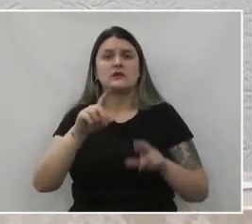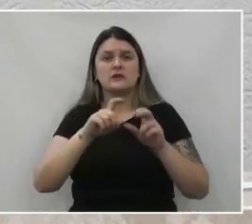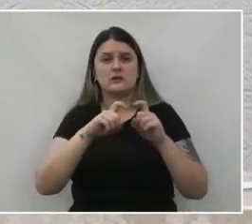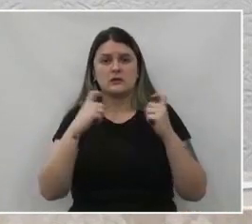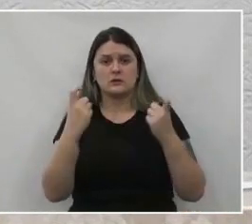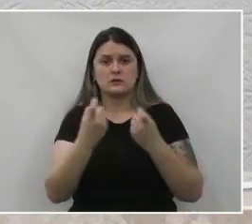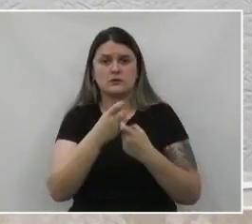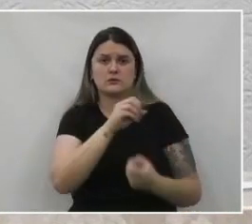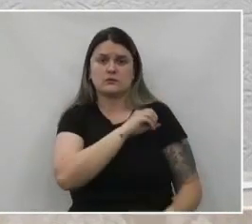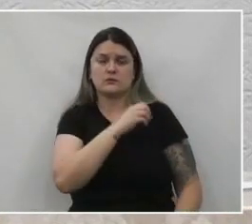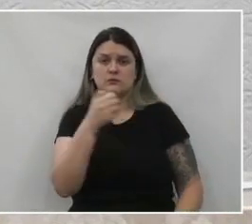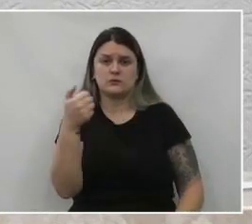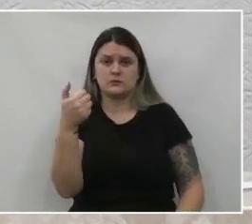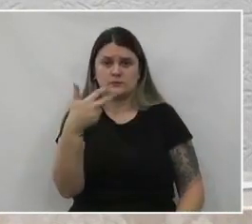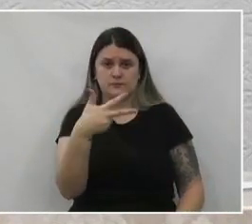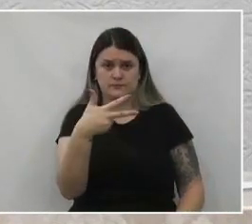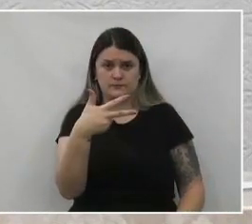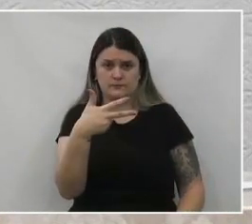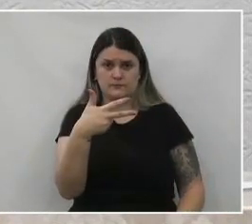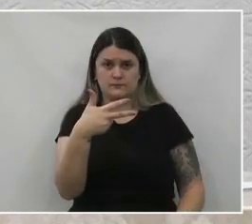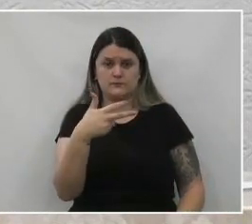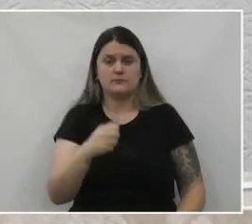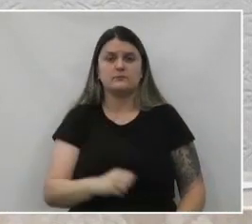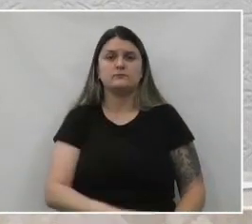relator Artagão de Matos Leão.